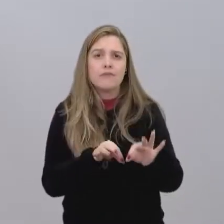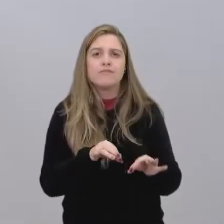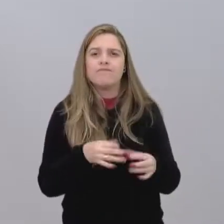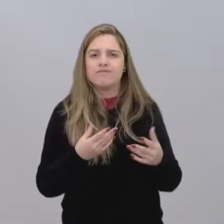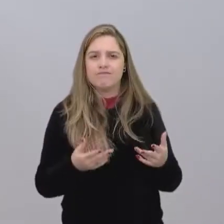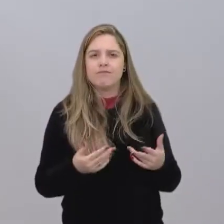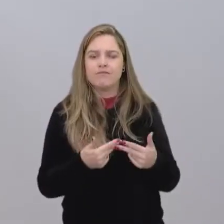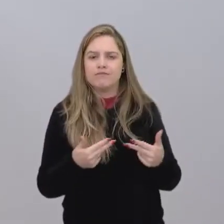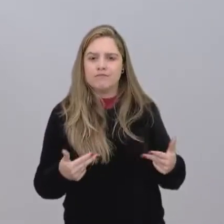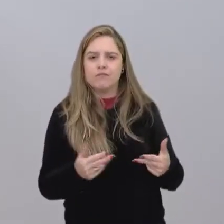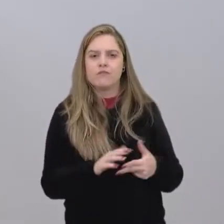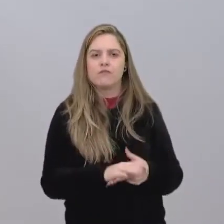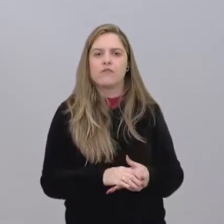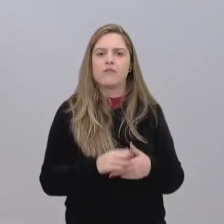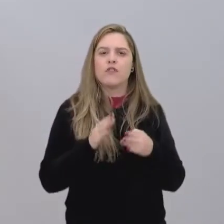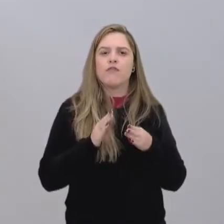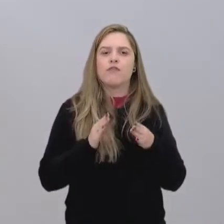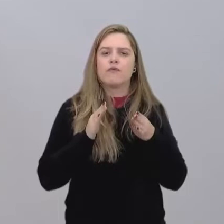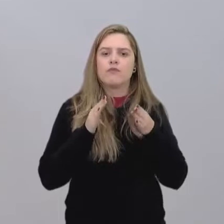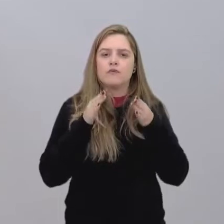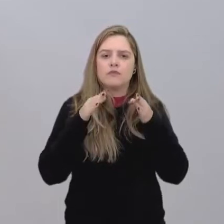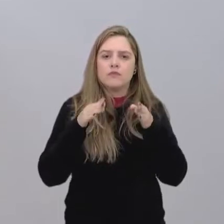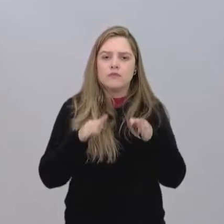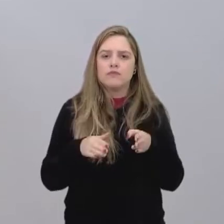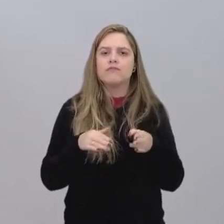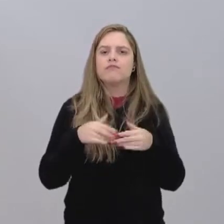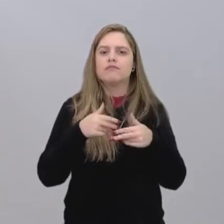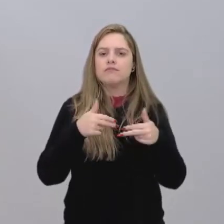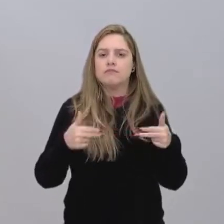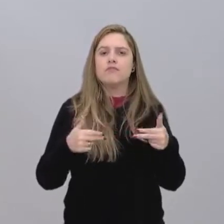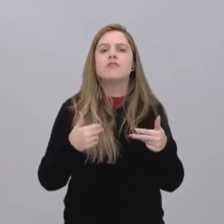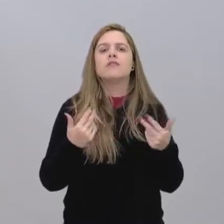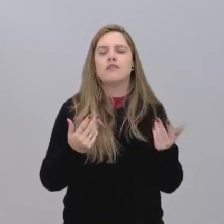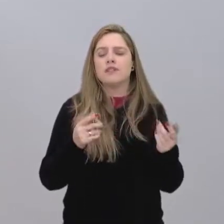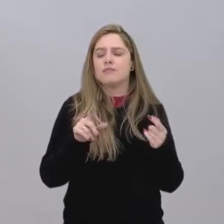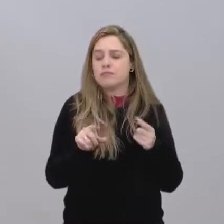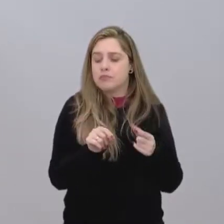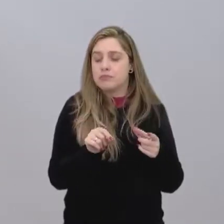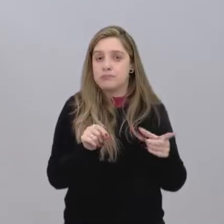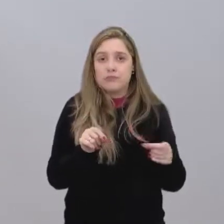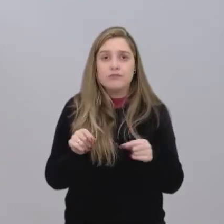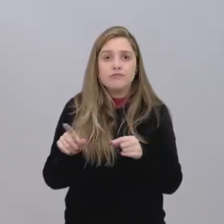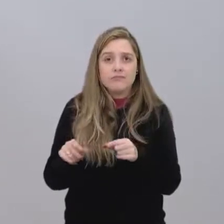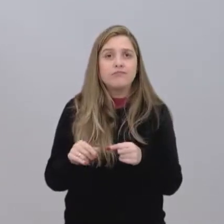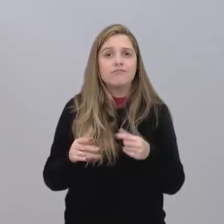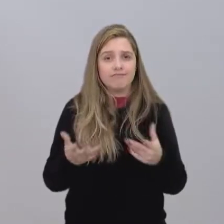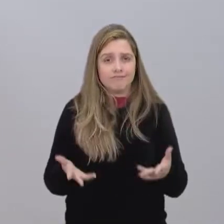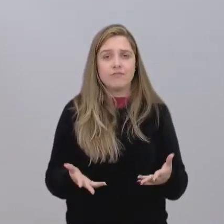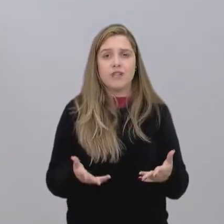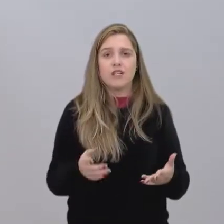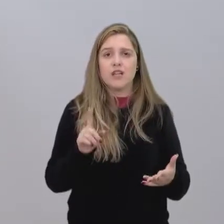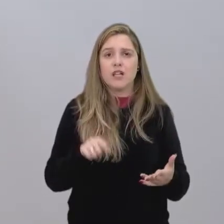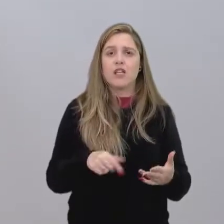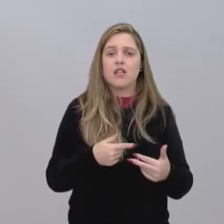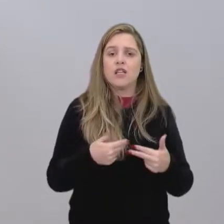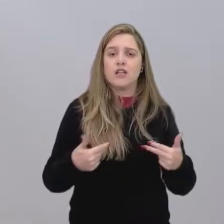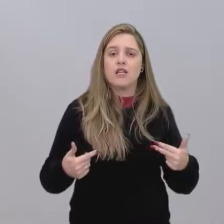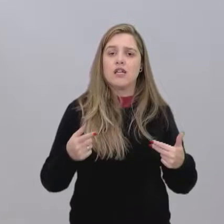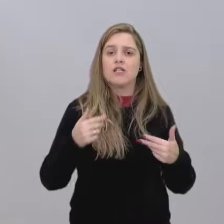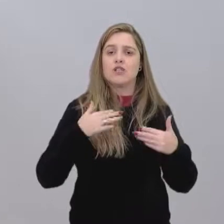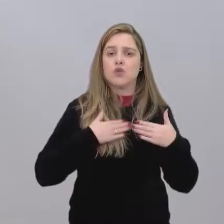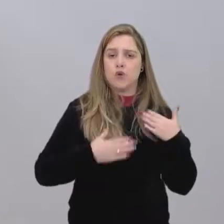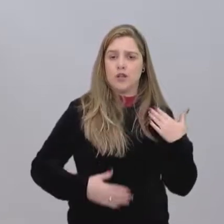maneira, no caso não é tão natural assim, né, mas acaba selecionando então esses organismos,